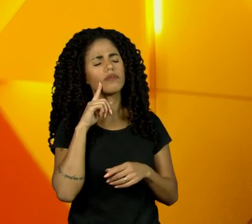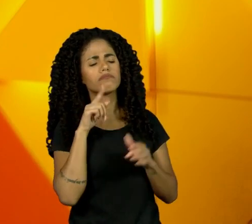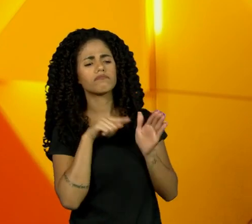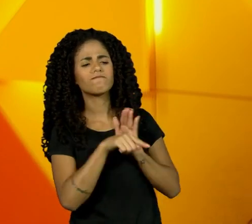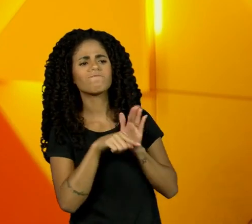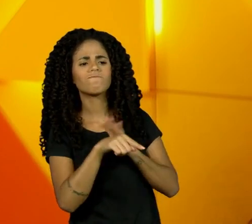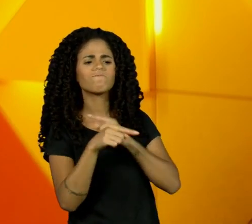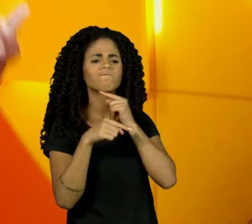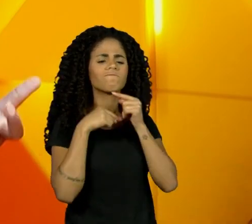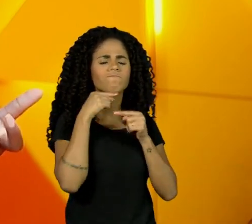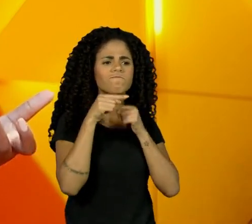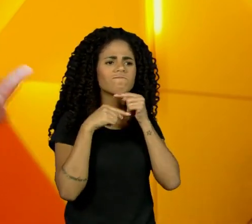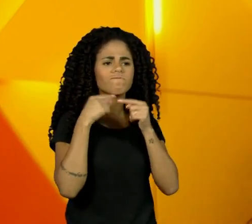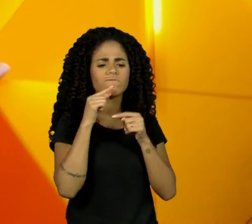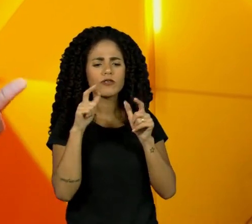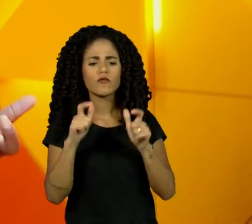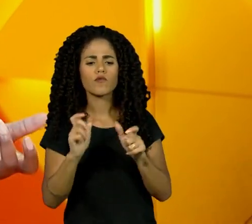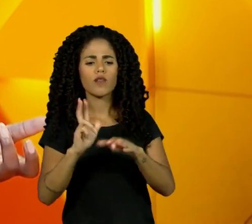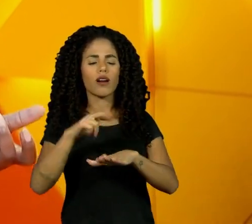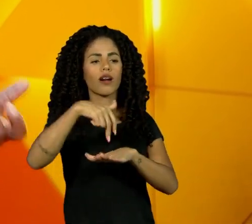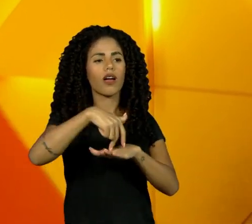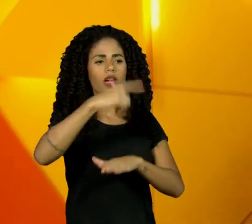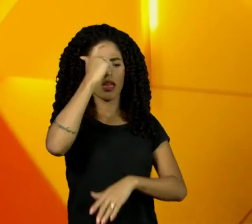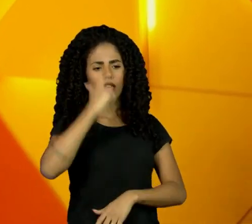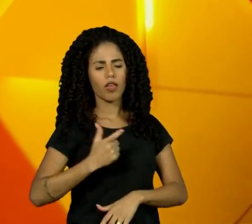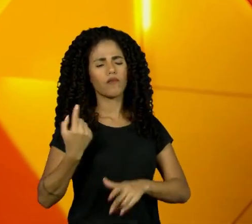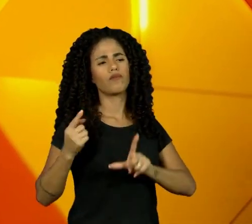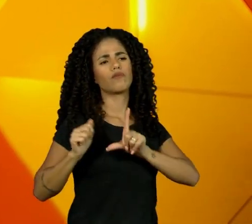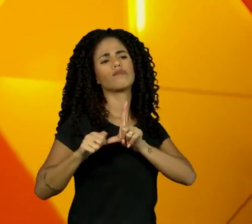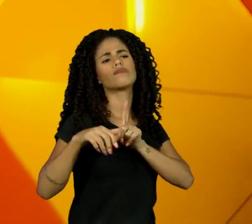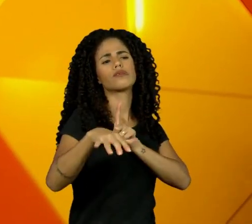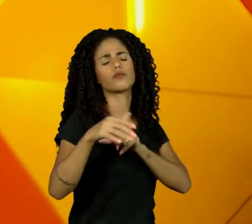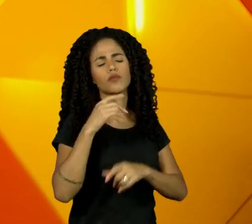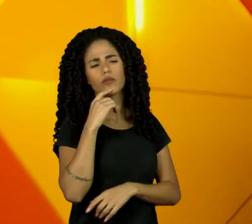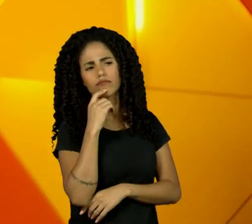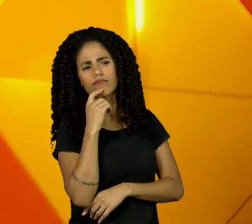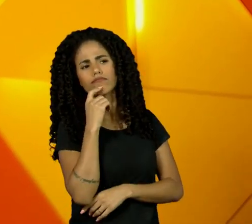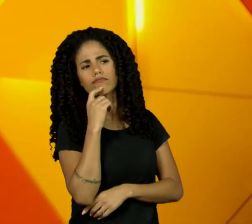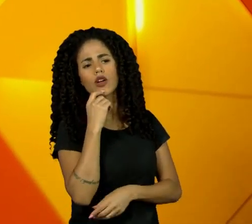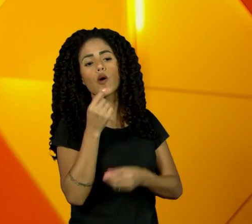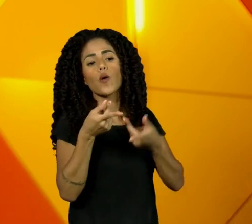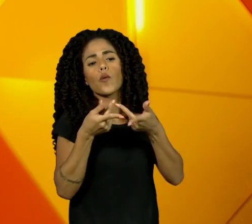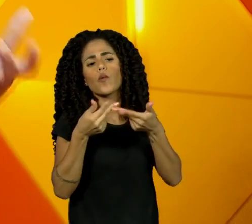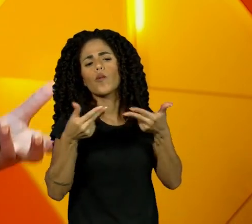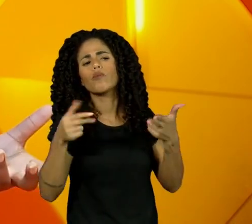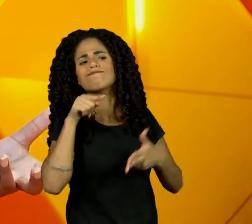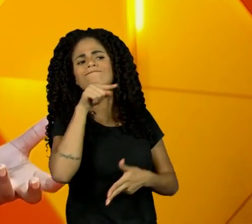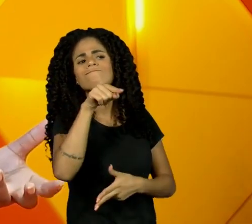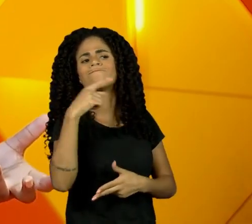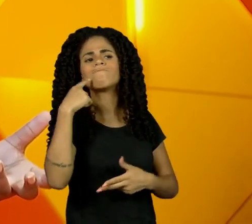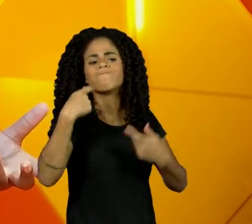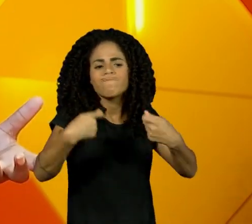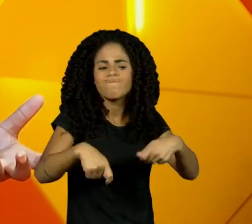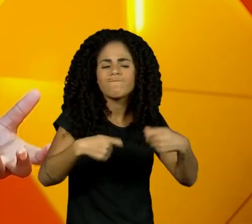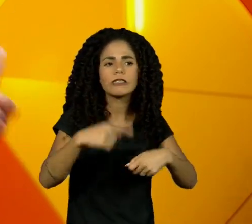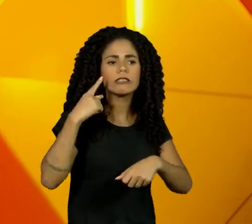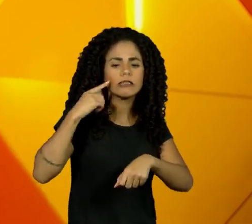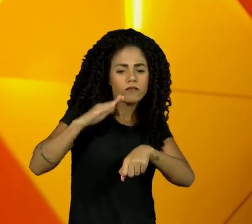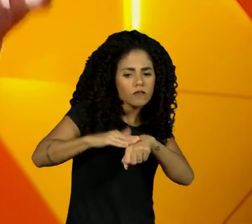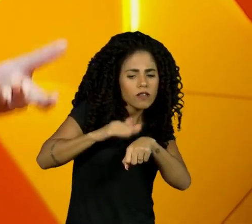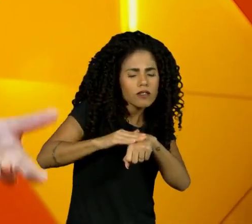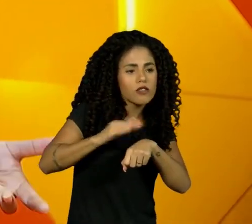esse papel, esse lugar seu enquanto influenciador, né? Coisas que você precisava fazer para